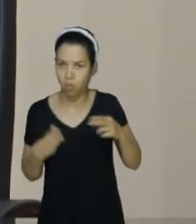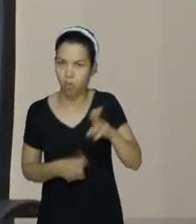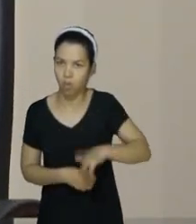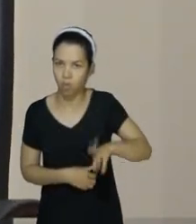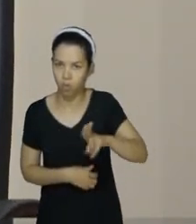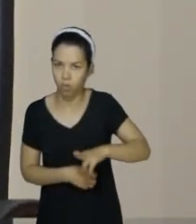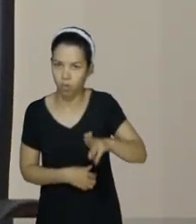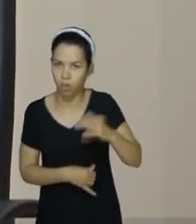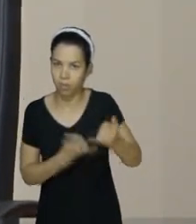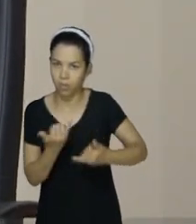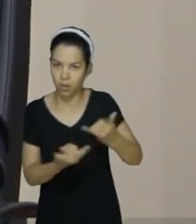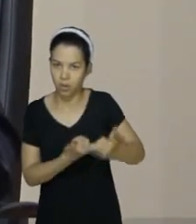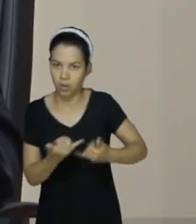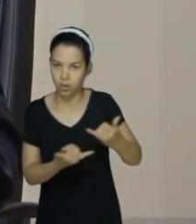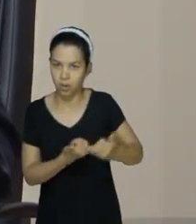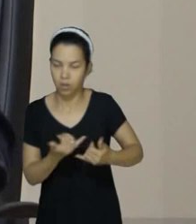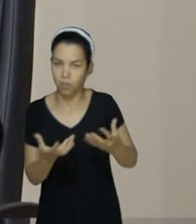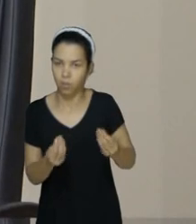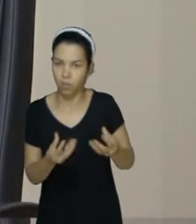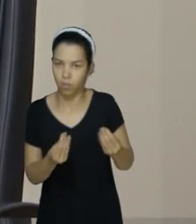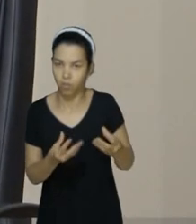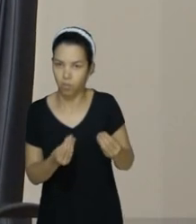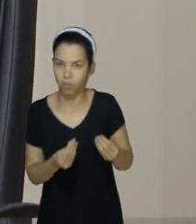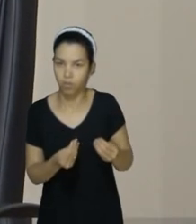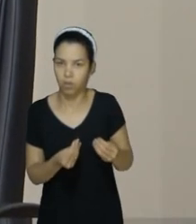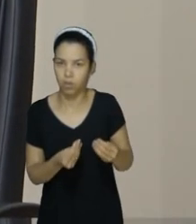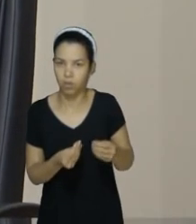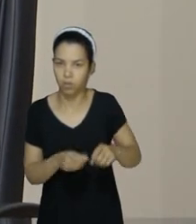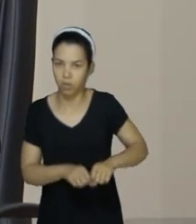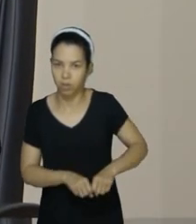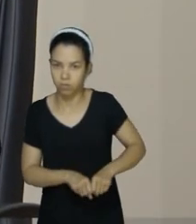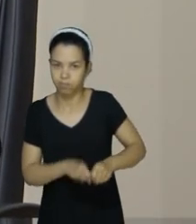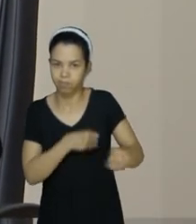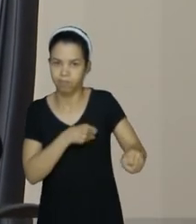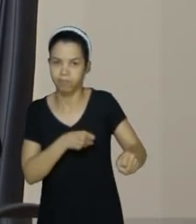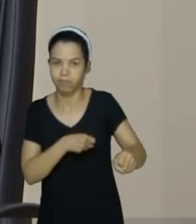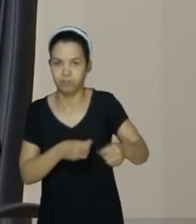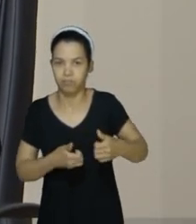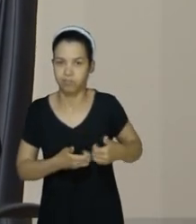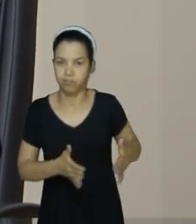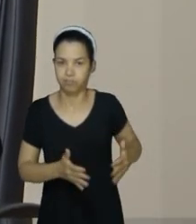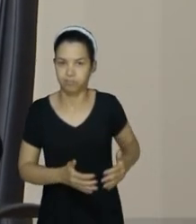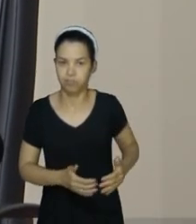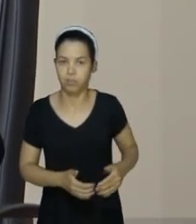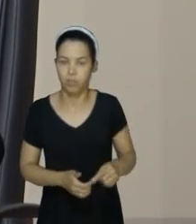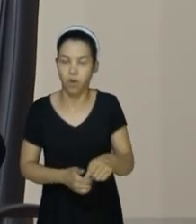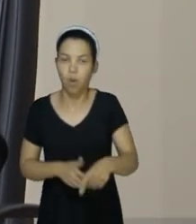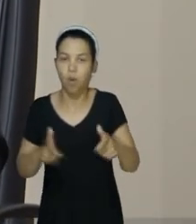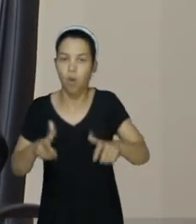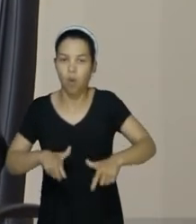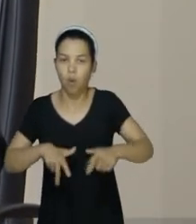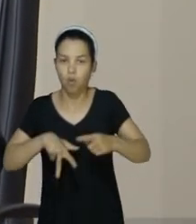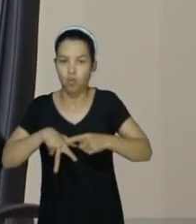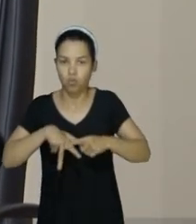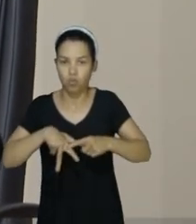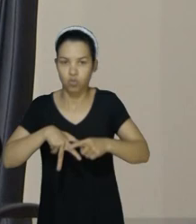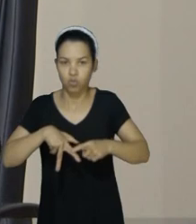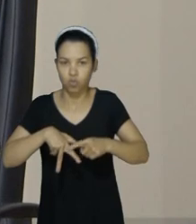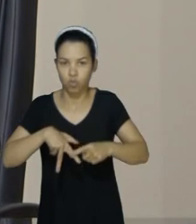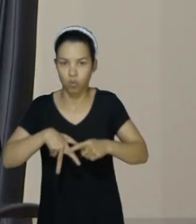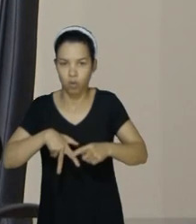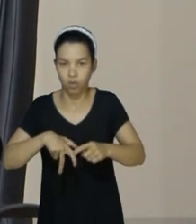guris, brincavam muito, e aonde que a calça furava, em primeiro lugar, no joelho, era o